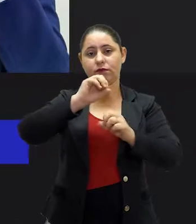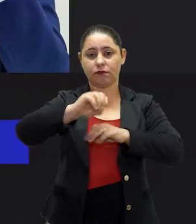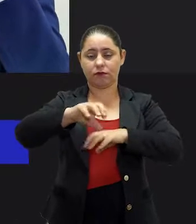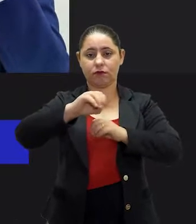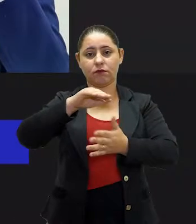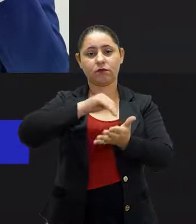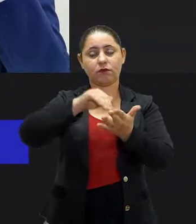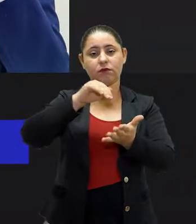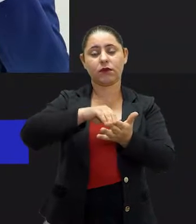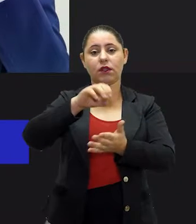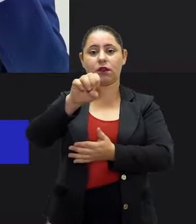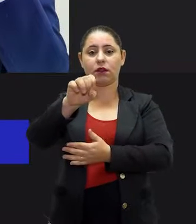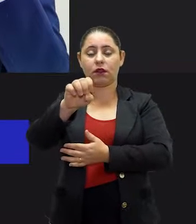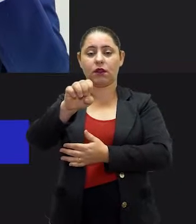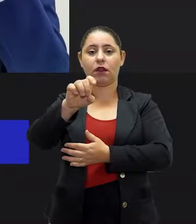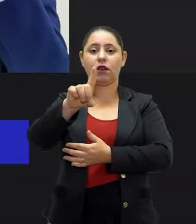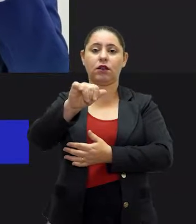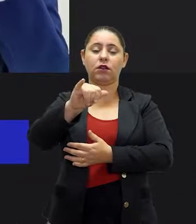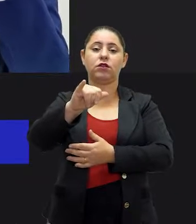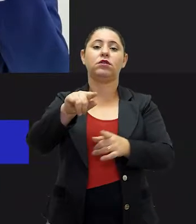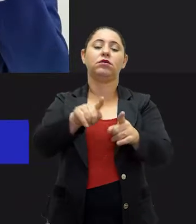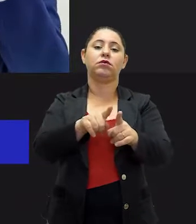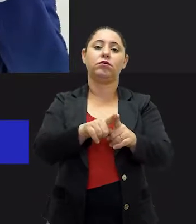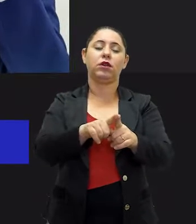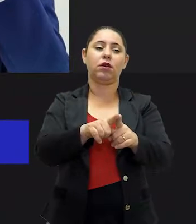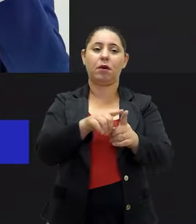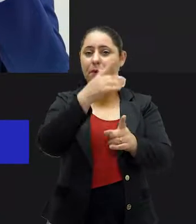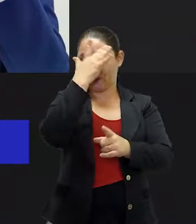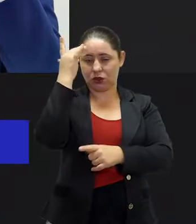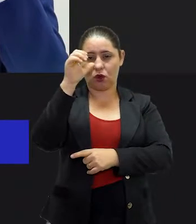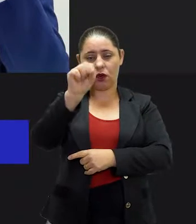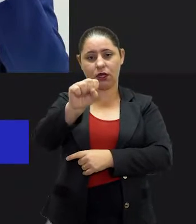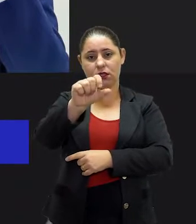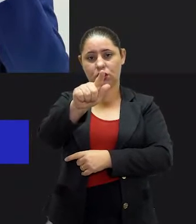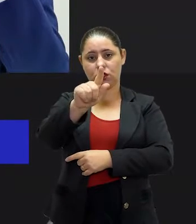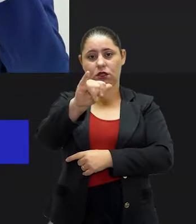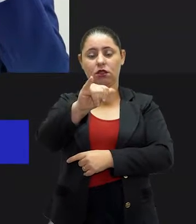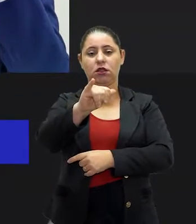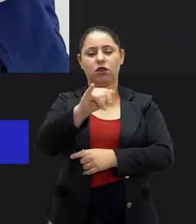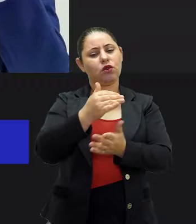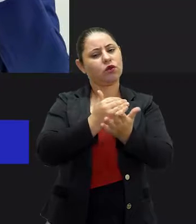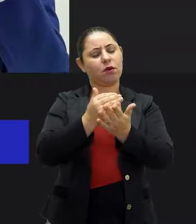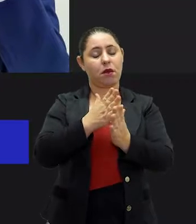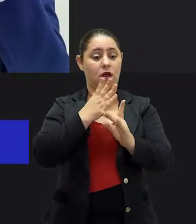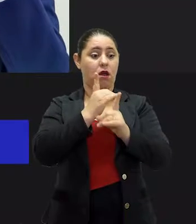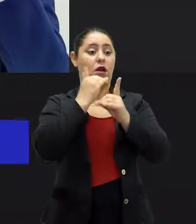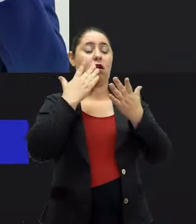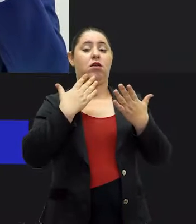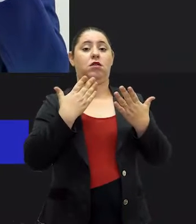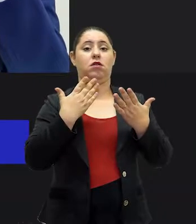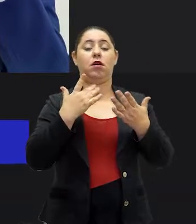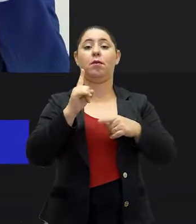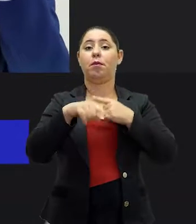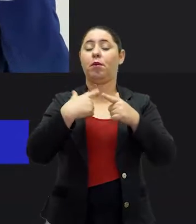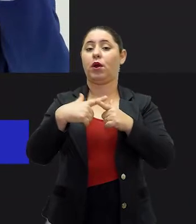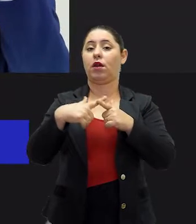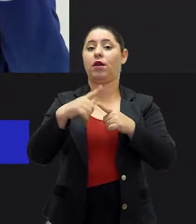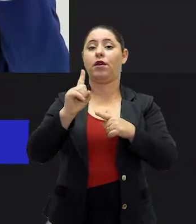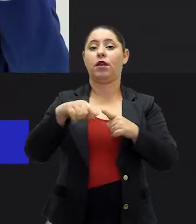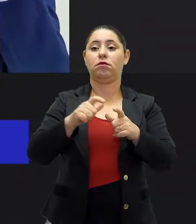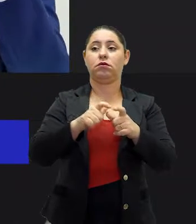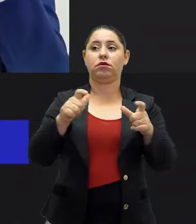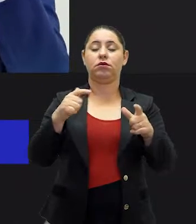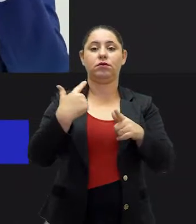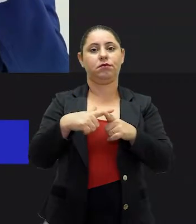Cecília, secretário Edio, adjunto, e do pessoal da SGI, que no começo se assustaram com a grande